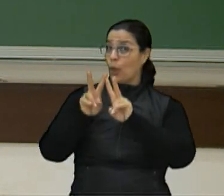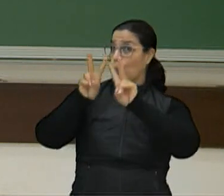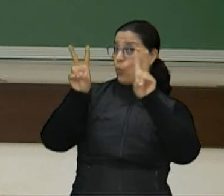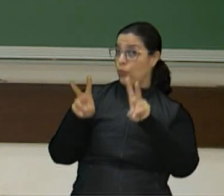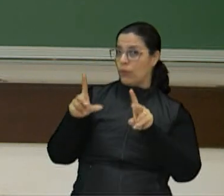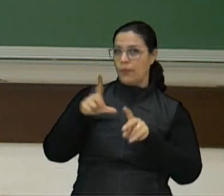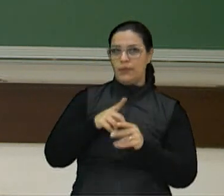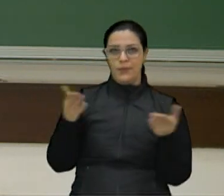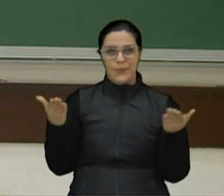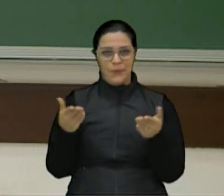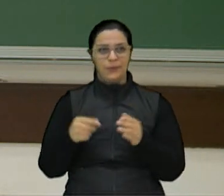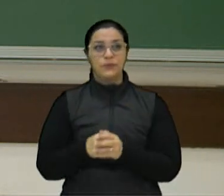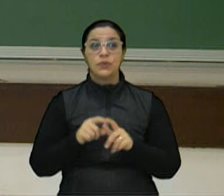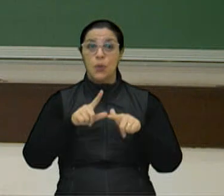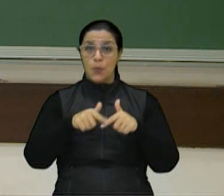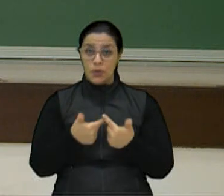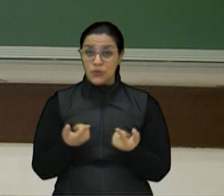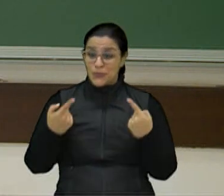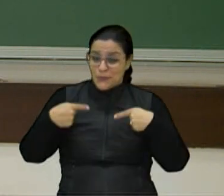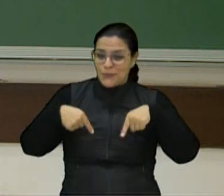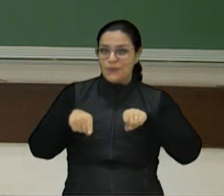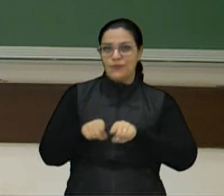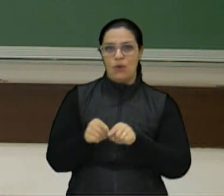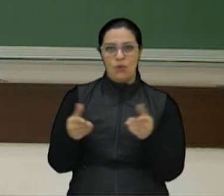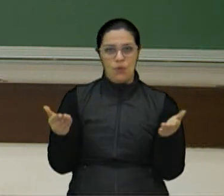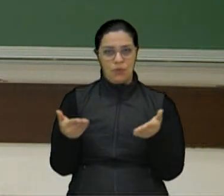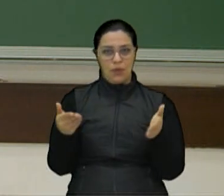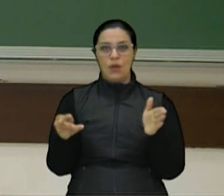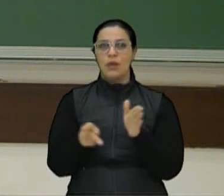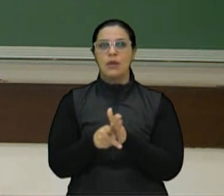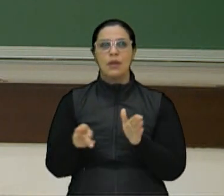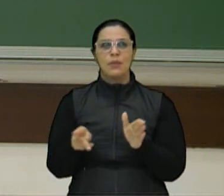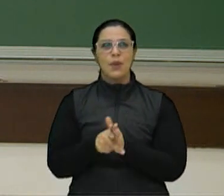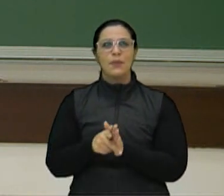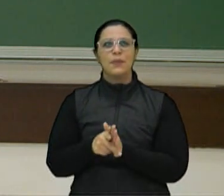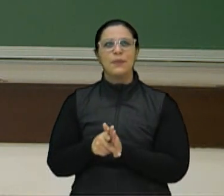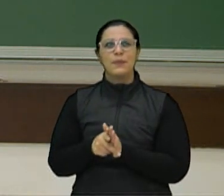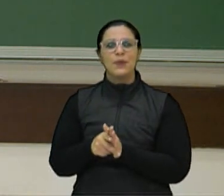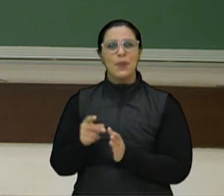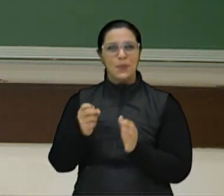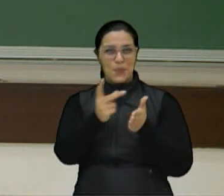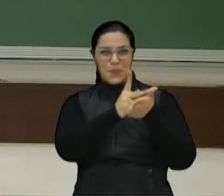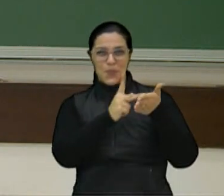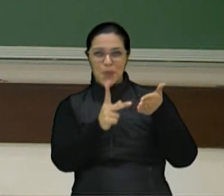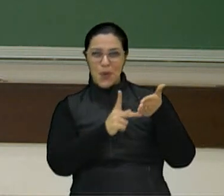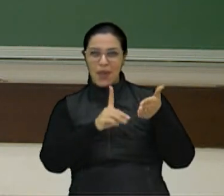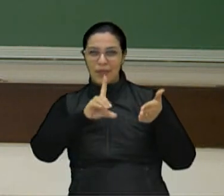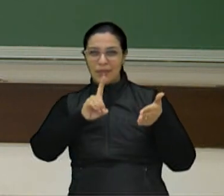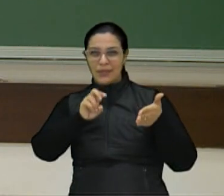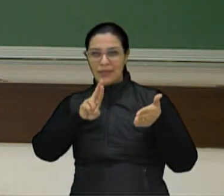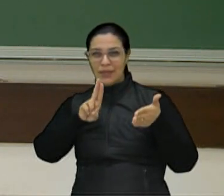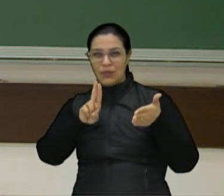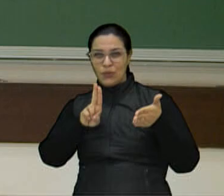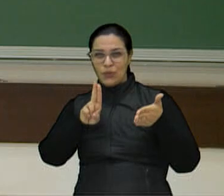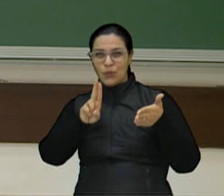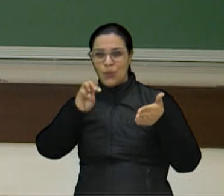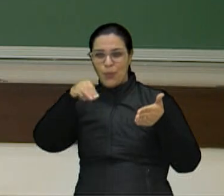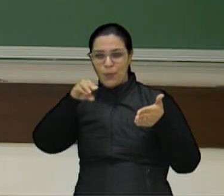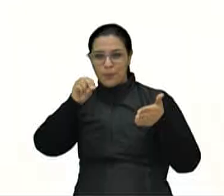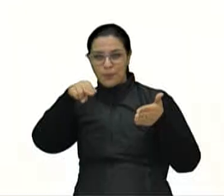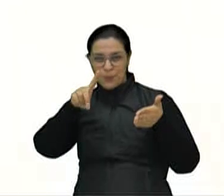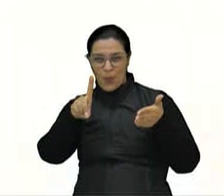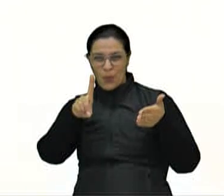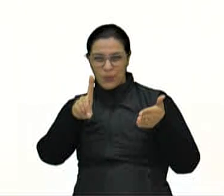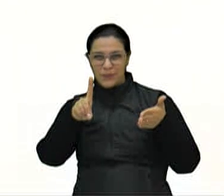tema. E para isso resgatamos o grande Drummond, o espetacular Drummond. Colocamos uma imagem, olha,